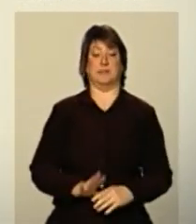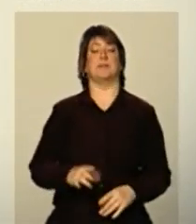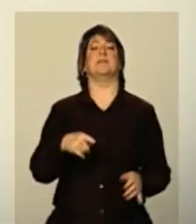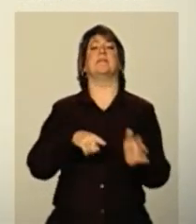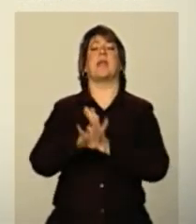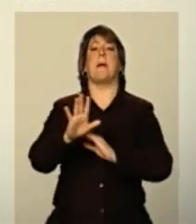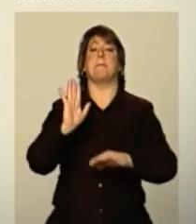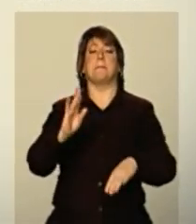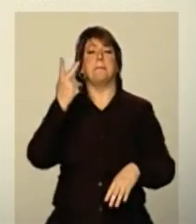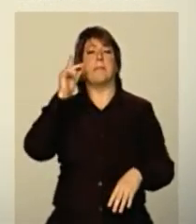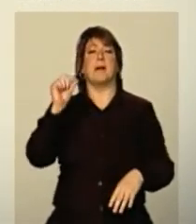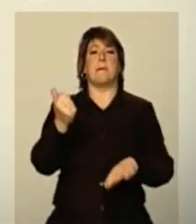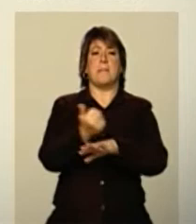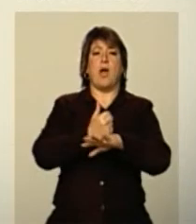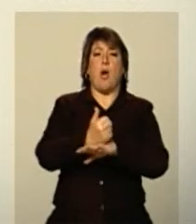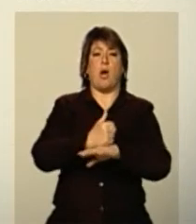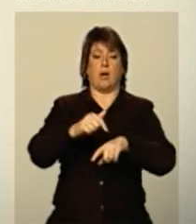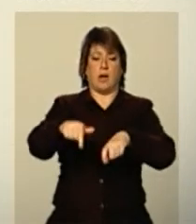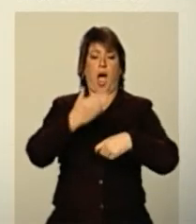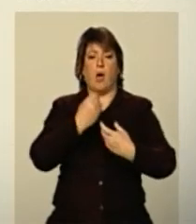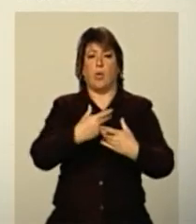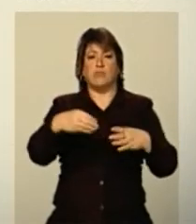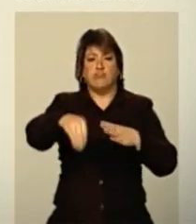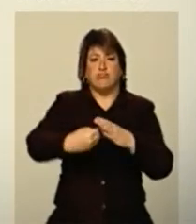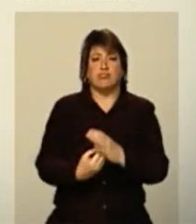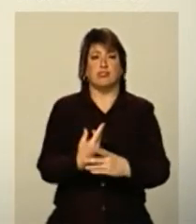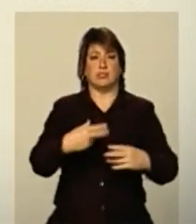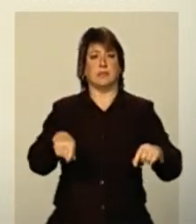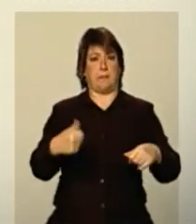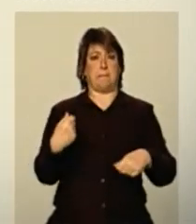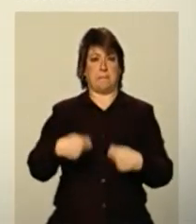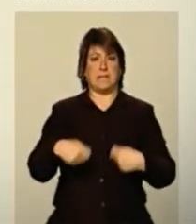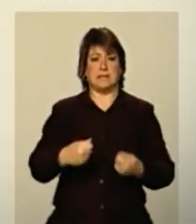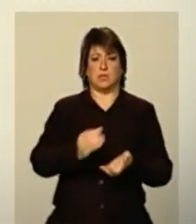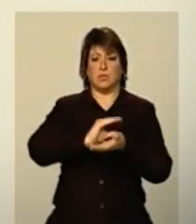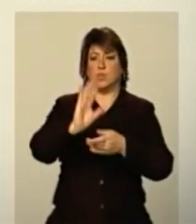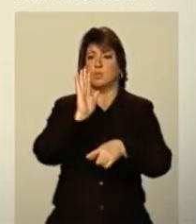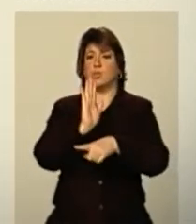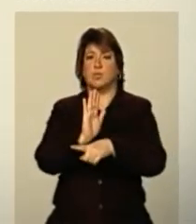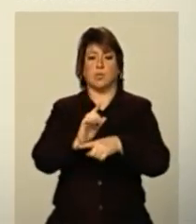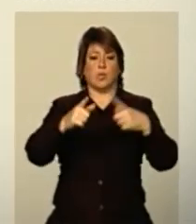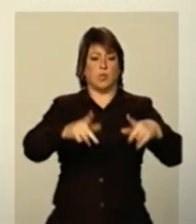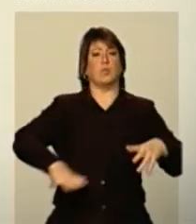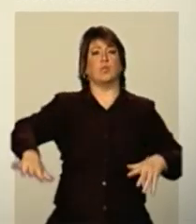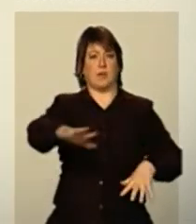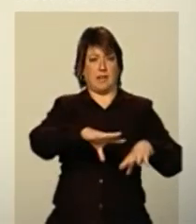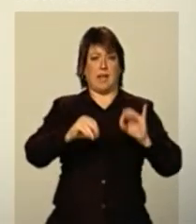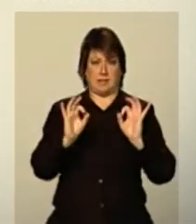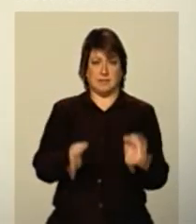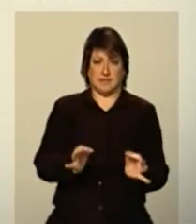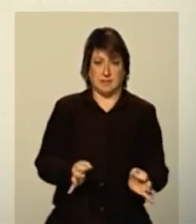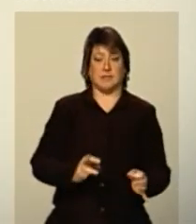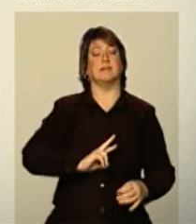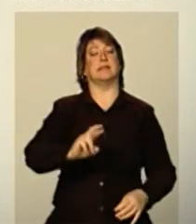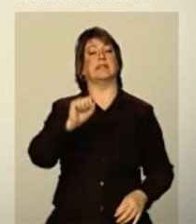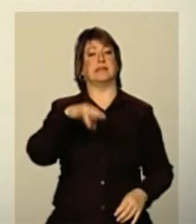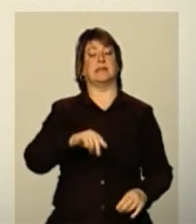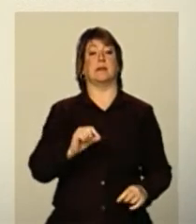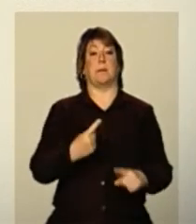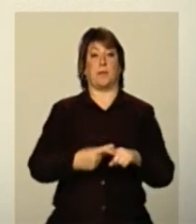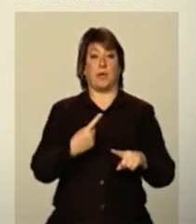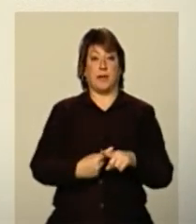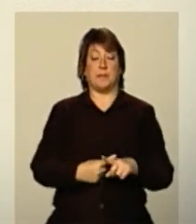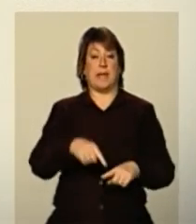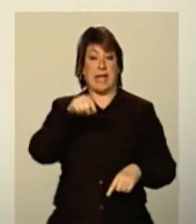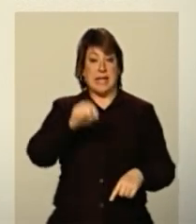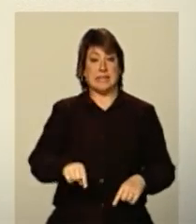é preciso também aumentar os investimentos na propriedade, não é mesmo? Olha, foi bom você perguntar isso, Luciano, porque nesse Plano Safra,